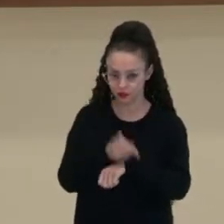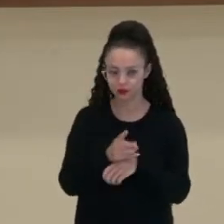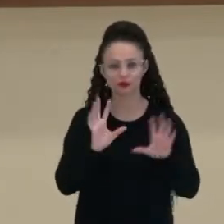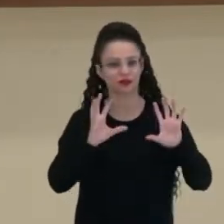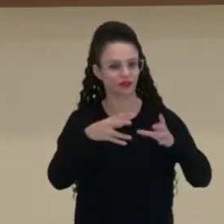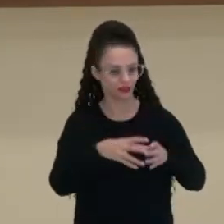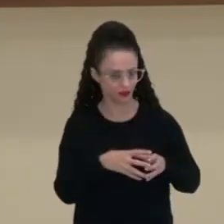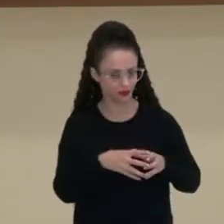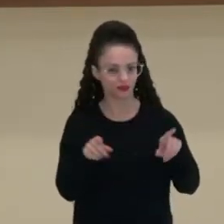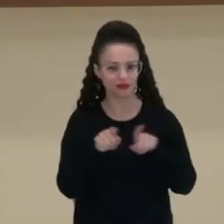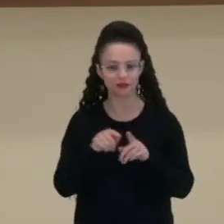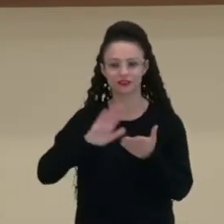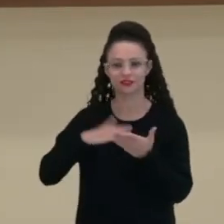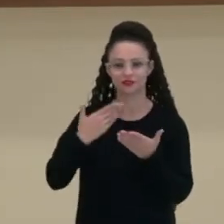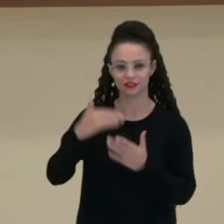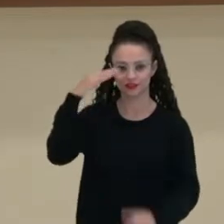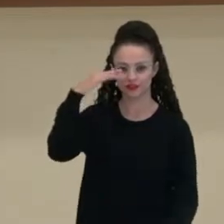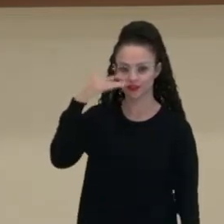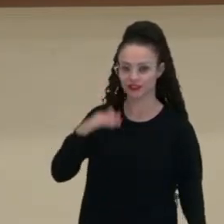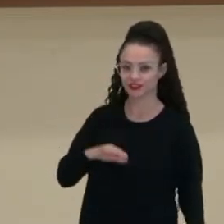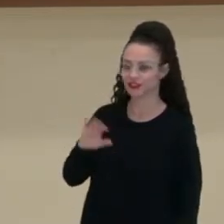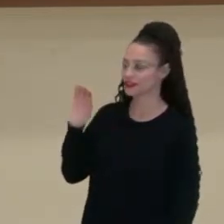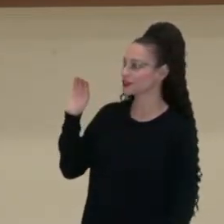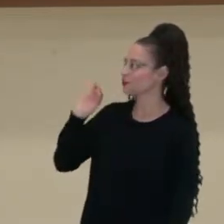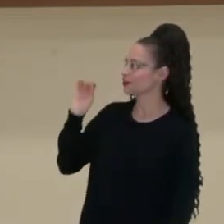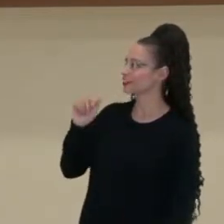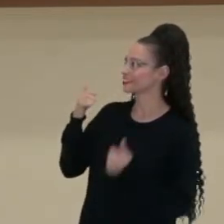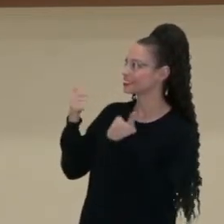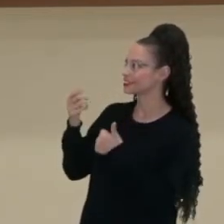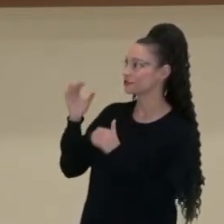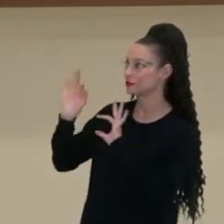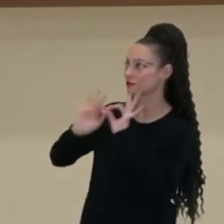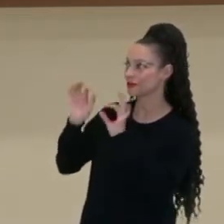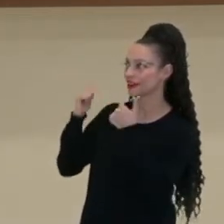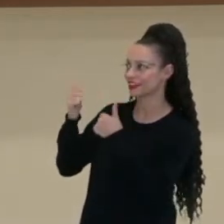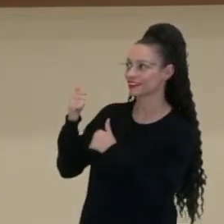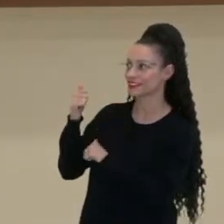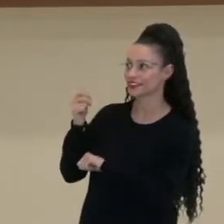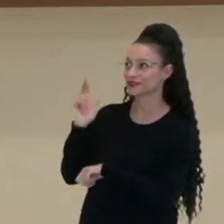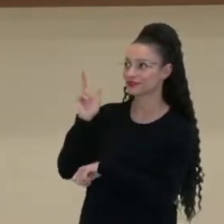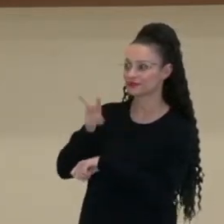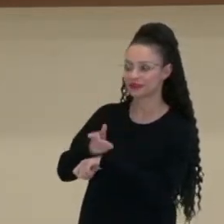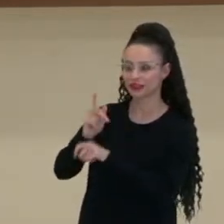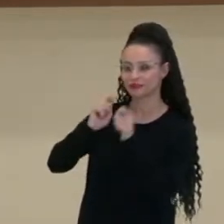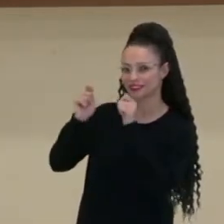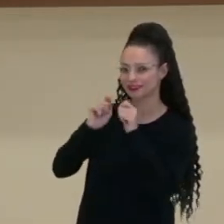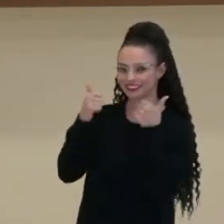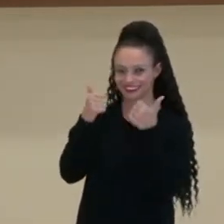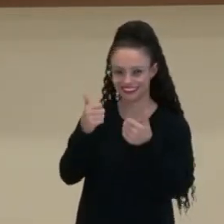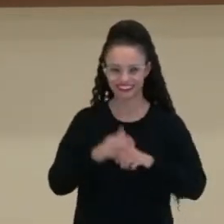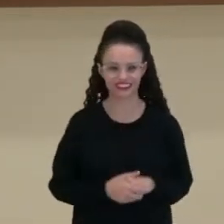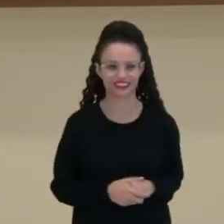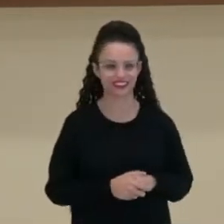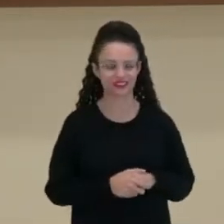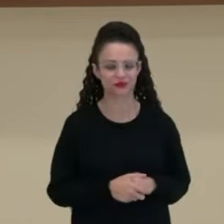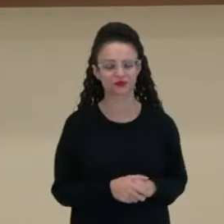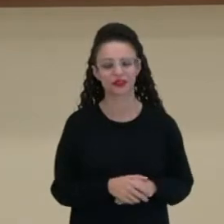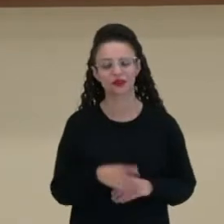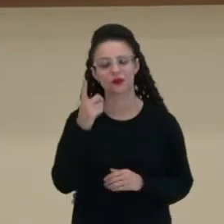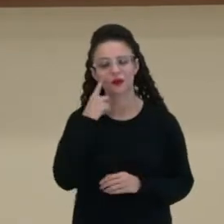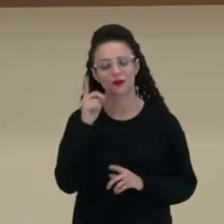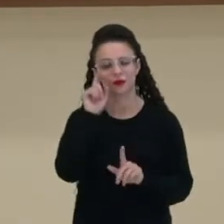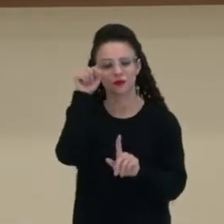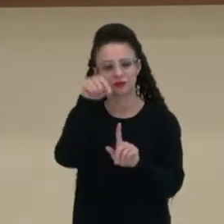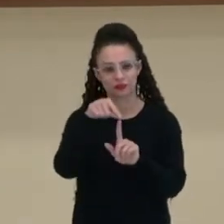nossa equipe, a nossa intérprete Viviane. Preparada, Vivi? Bora fazer uma entrevista com a Vivian, então.